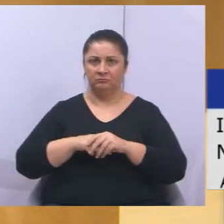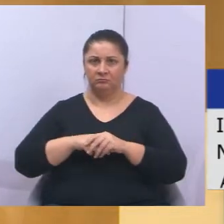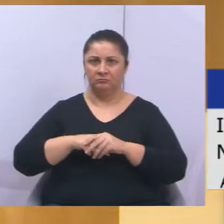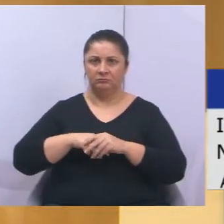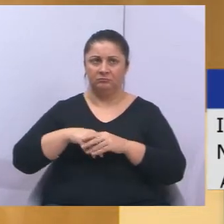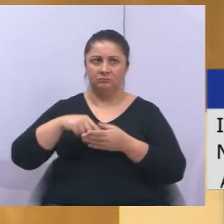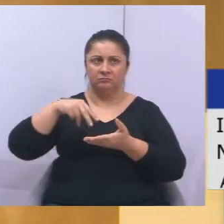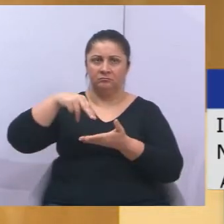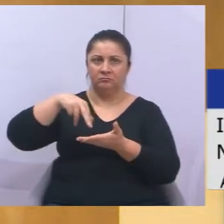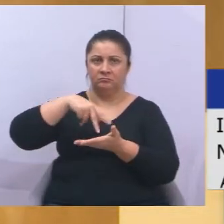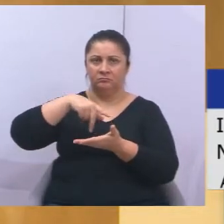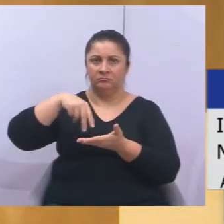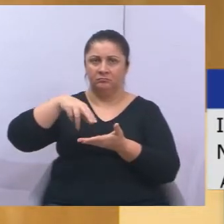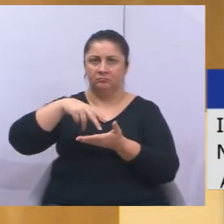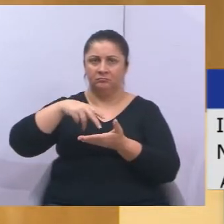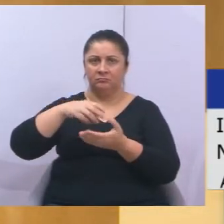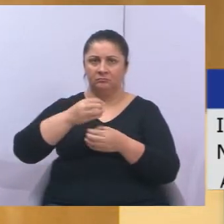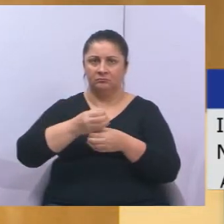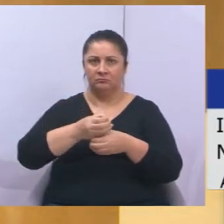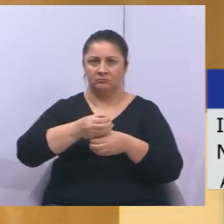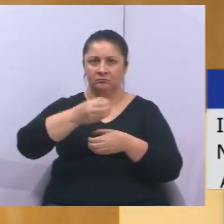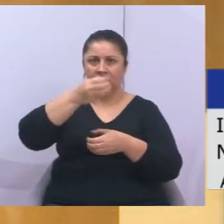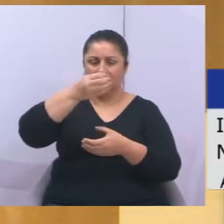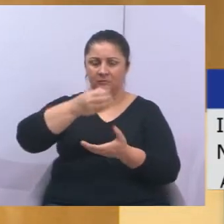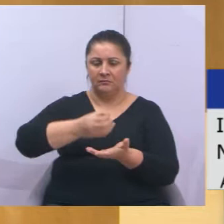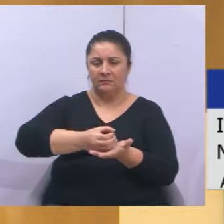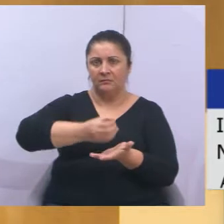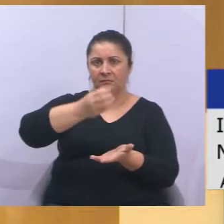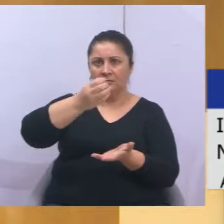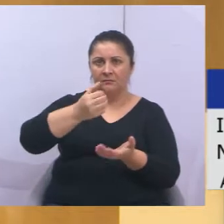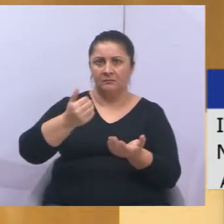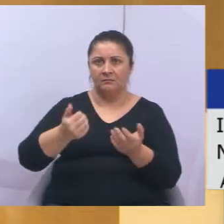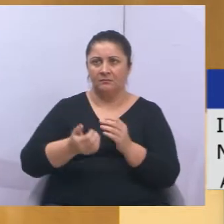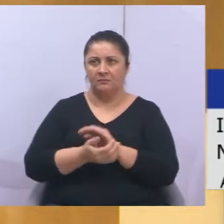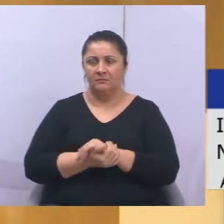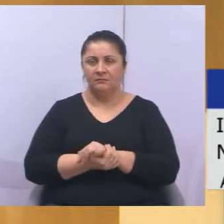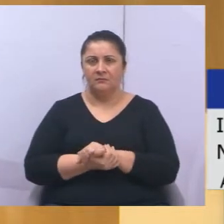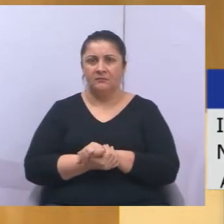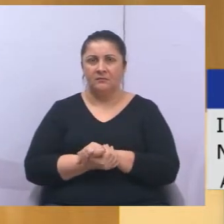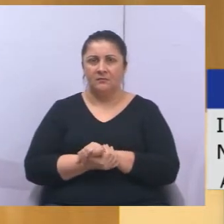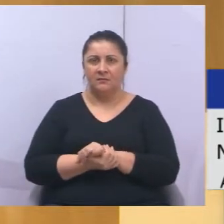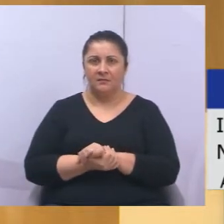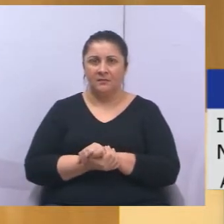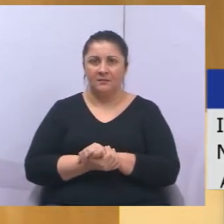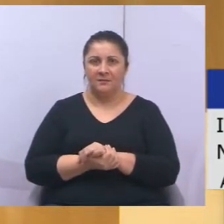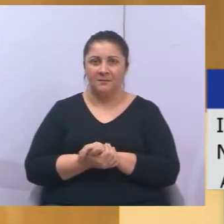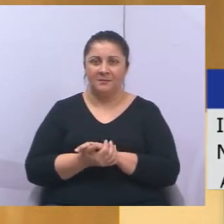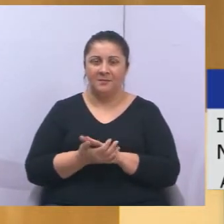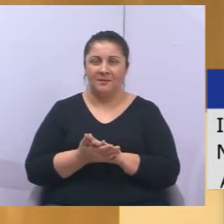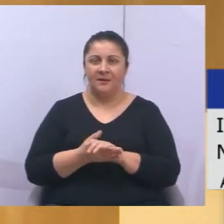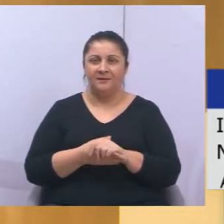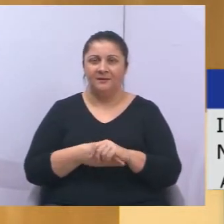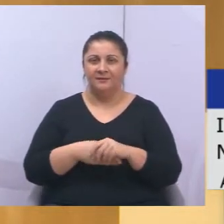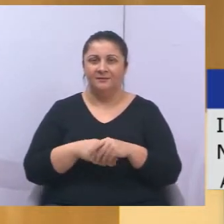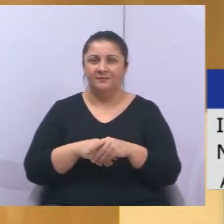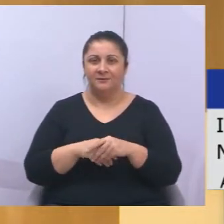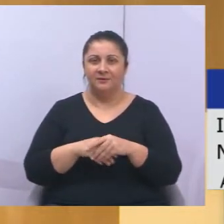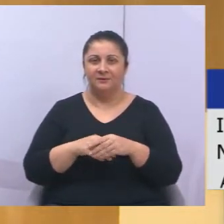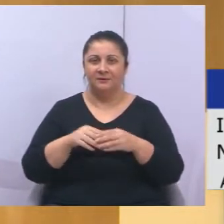dança da garrafinha. Como que pode uma coisa dessa? Isso é coisa de ensinar para uma